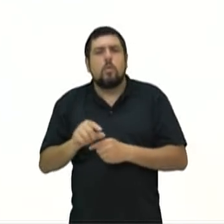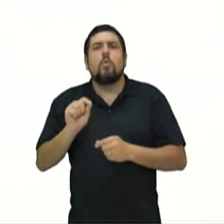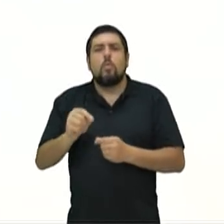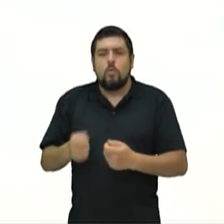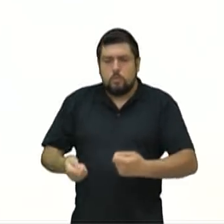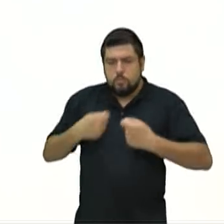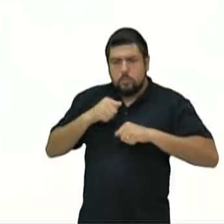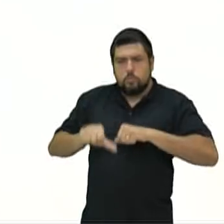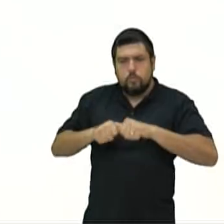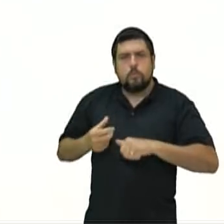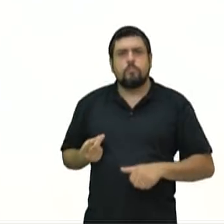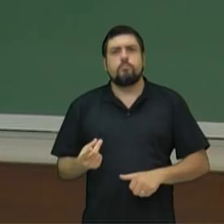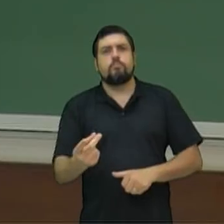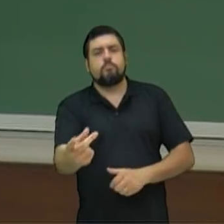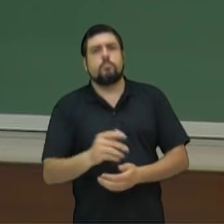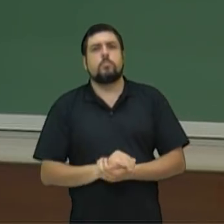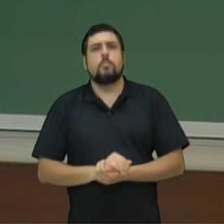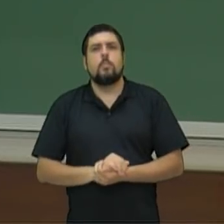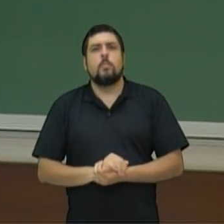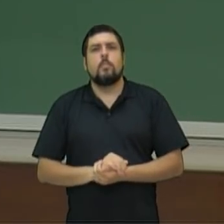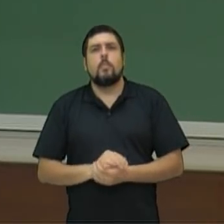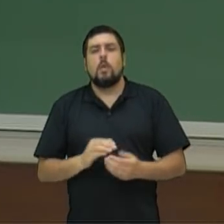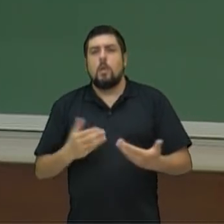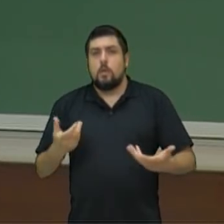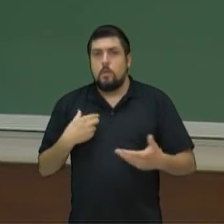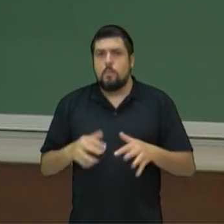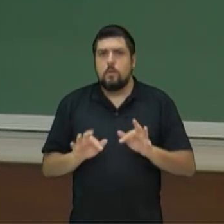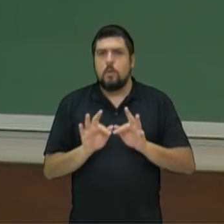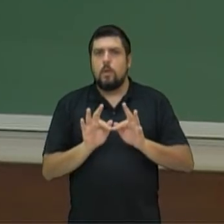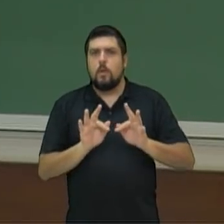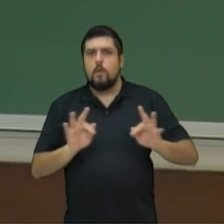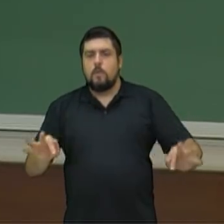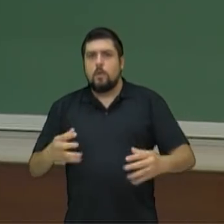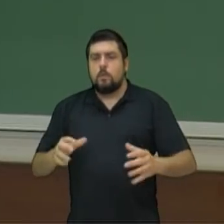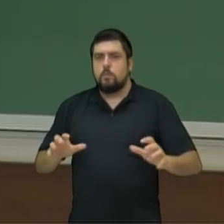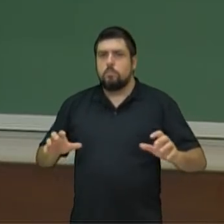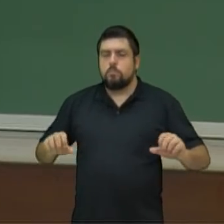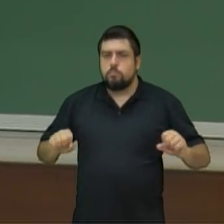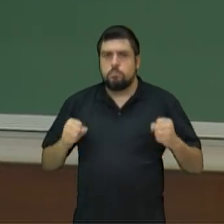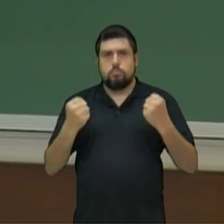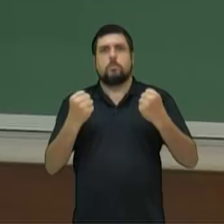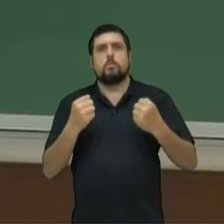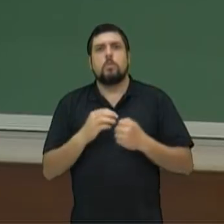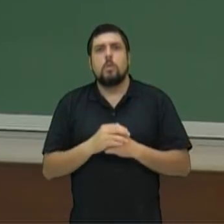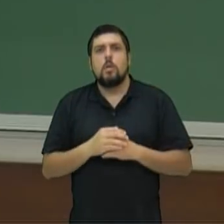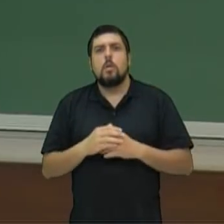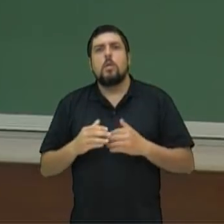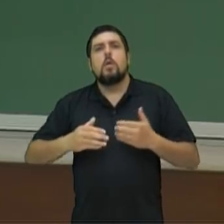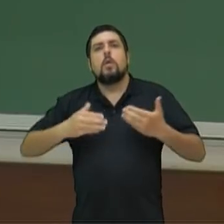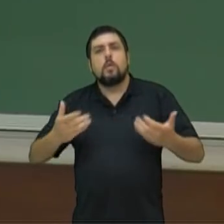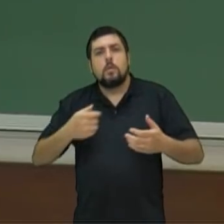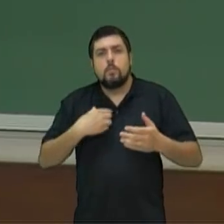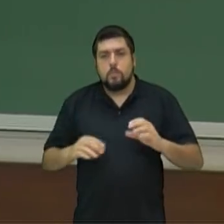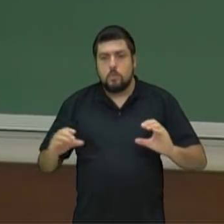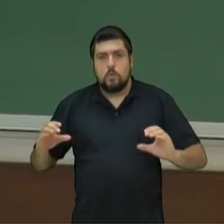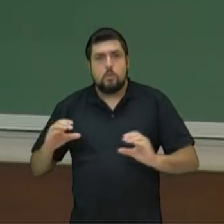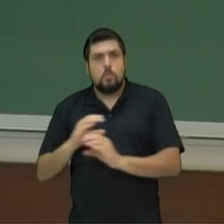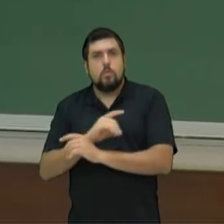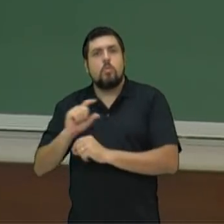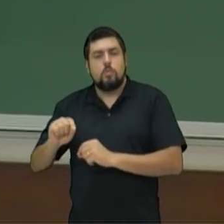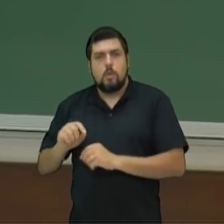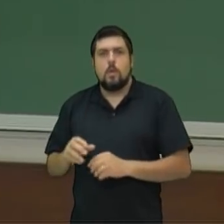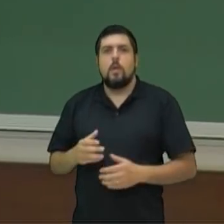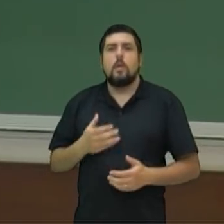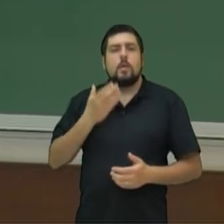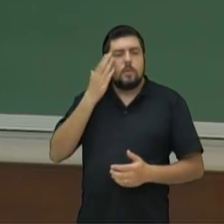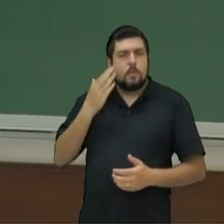aqui ele fecha a conclusão com uma frase de efeito. Que legal, pessoal. Lembre-se que eu acabei de falar. Esta conclusão aqui, esse aqui foi um tema